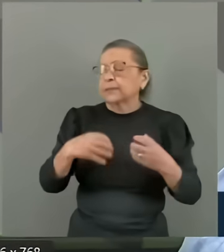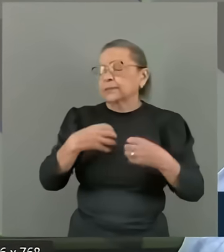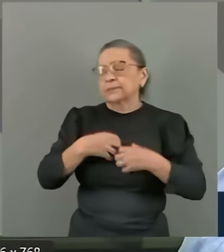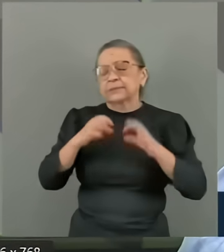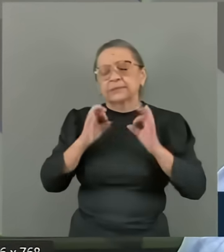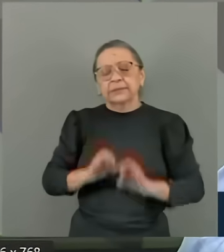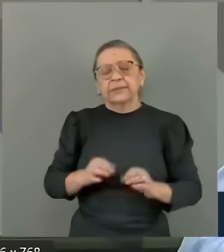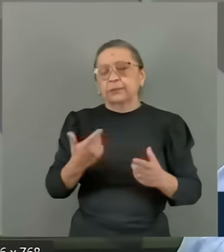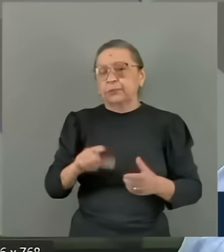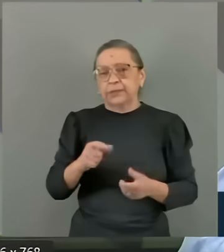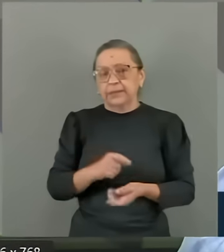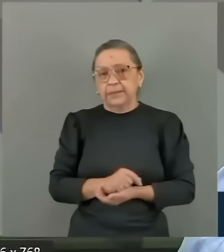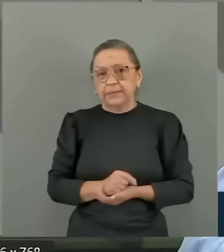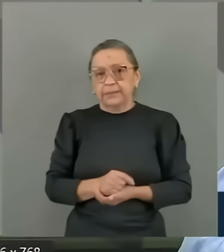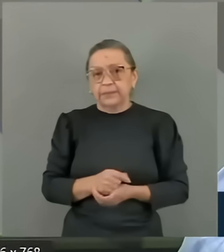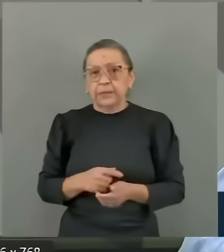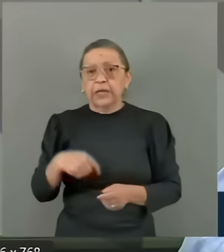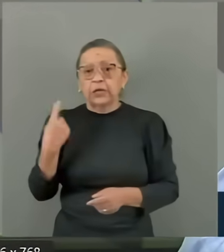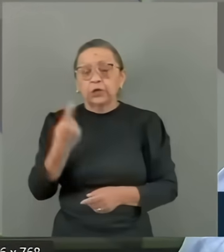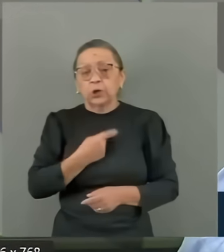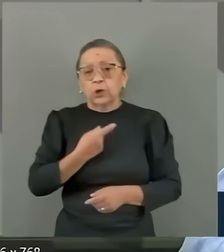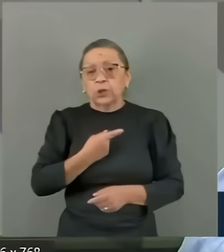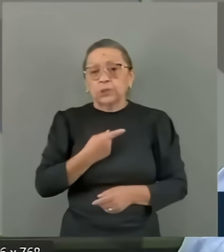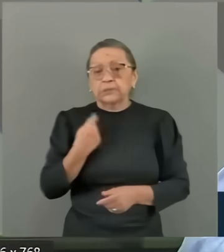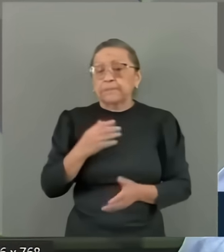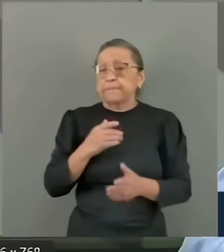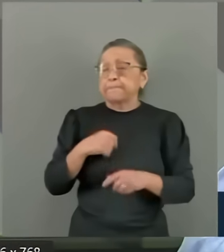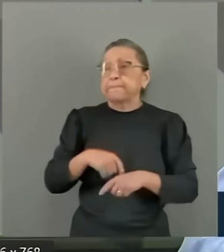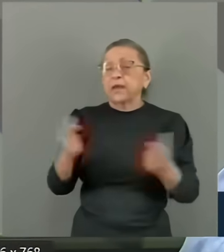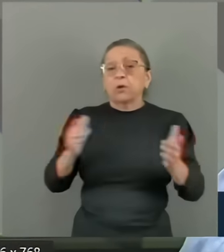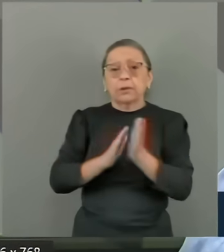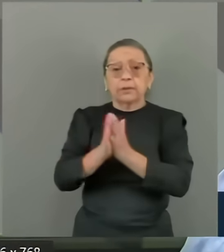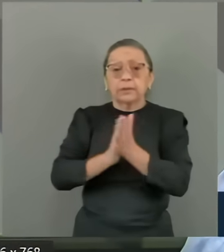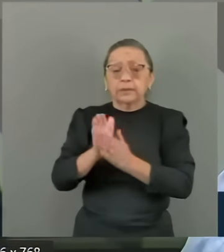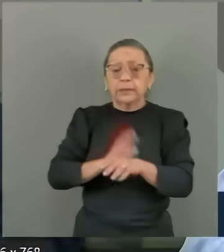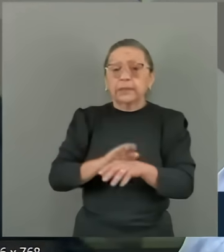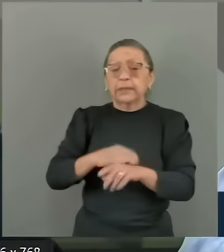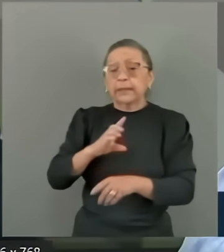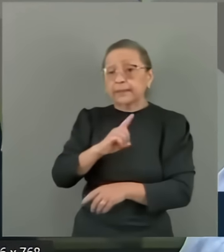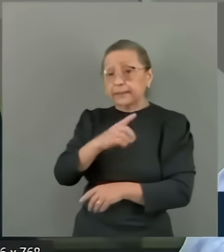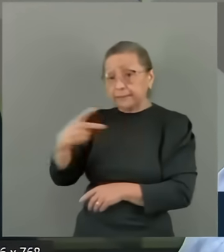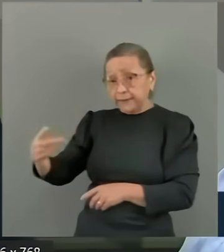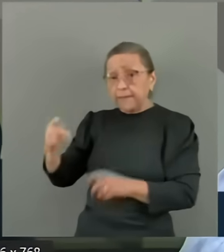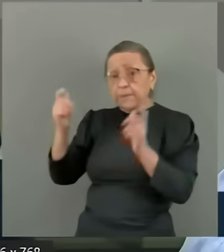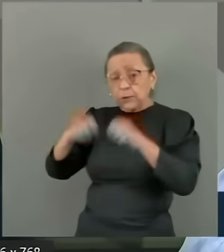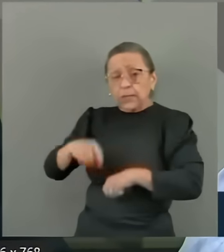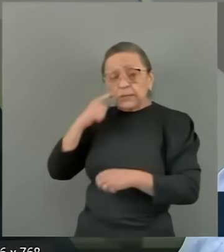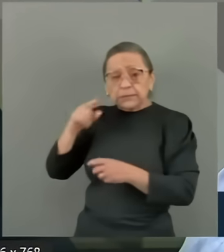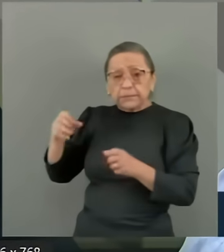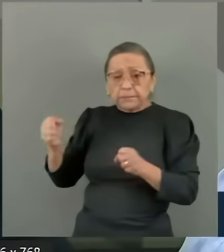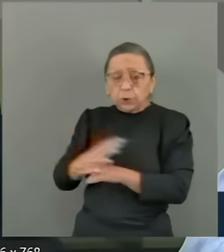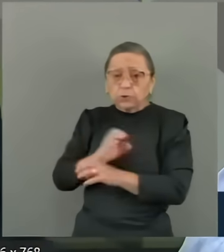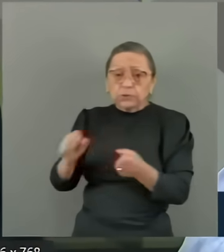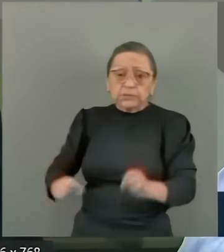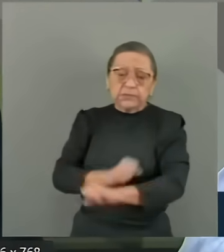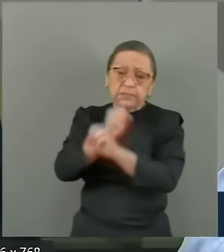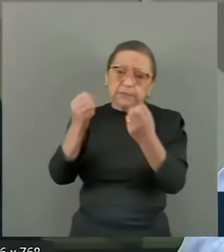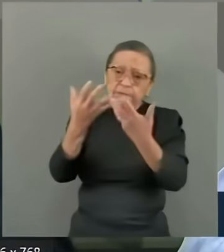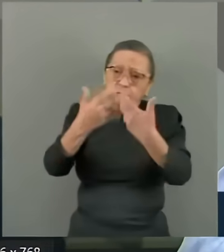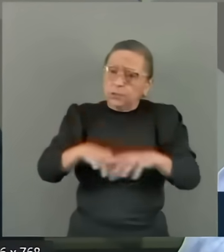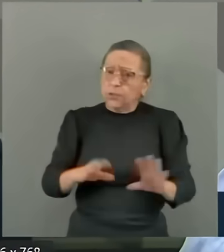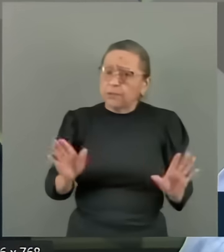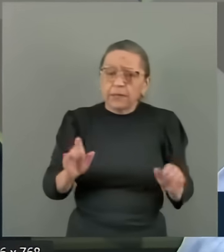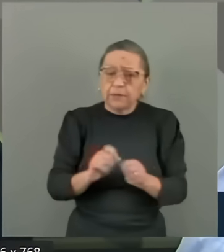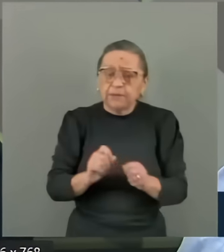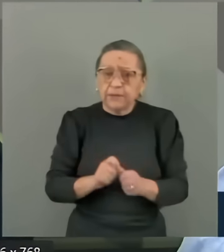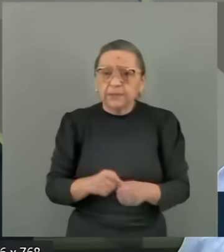manteríamos. A nossa maior ansiedade naquele momento era que a Dataprev pudesse entregar o sistema funcionando. Não foi feito isso.